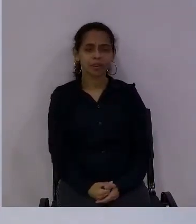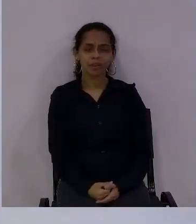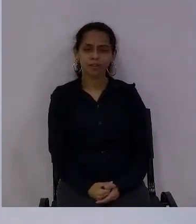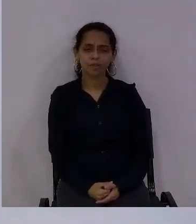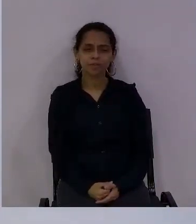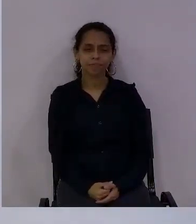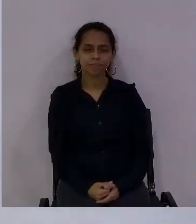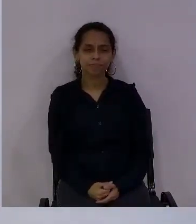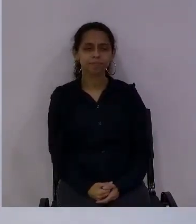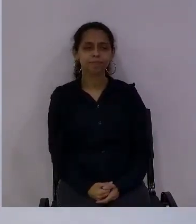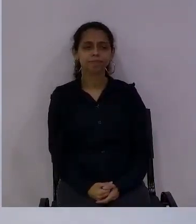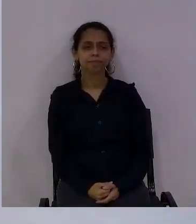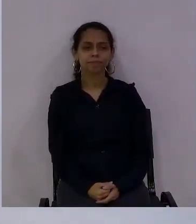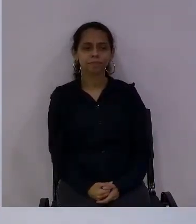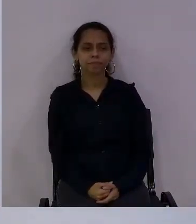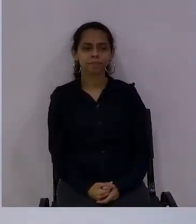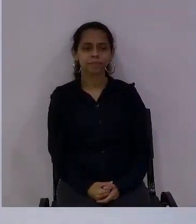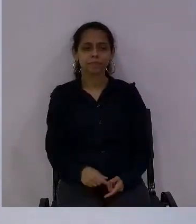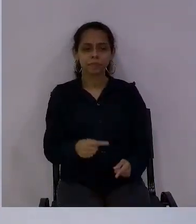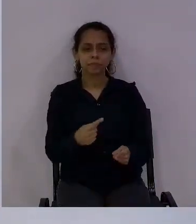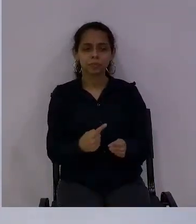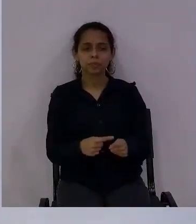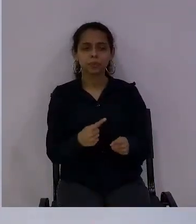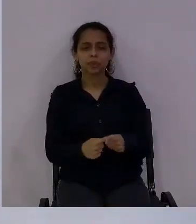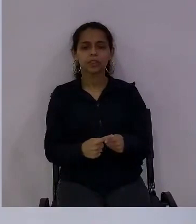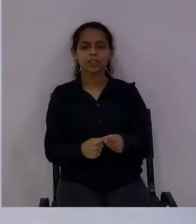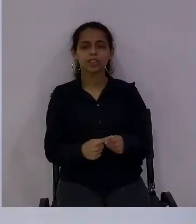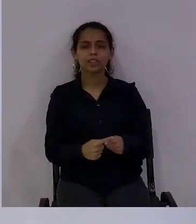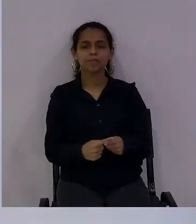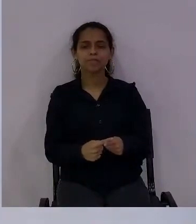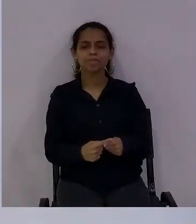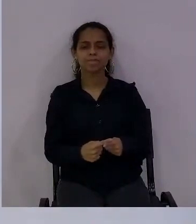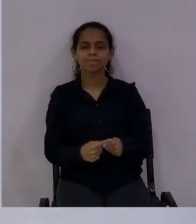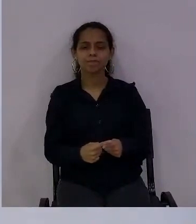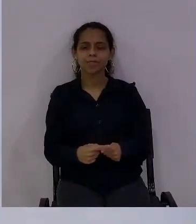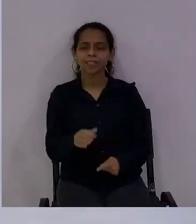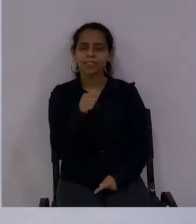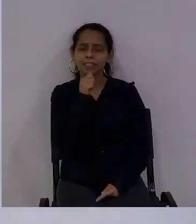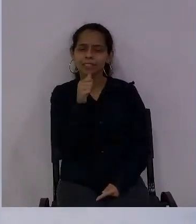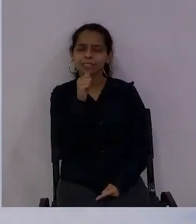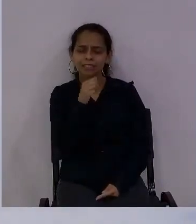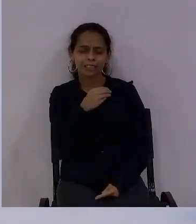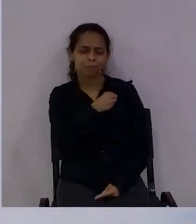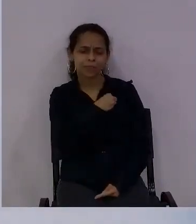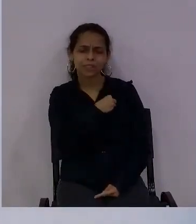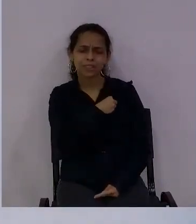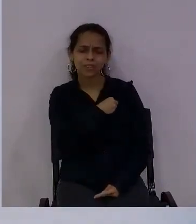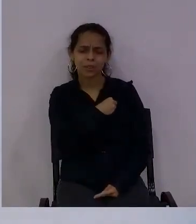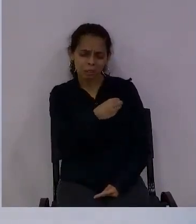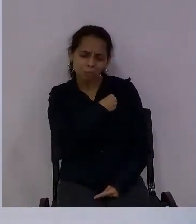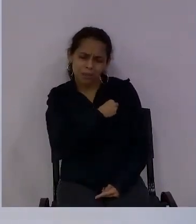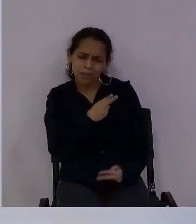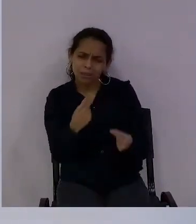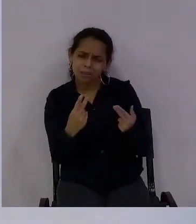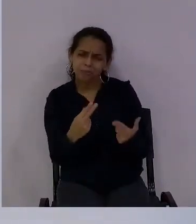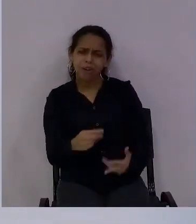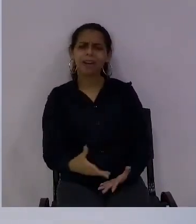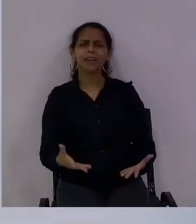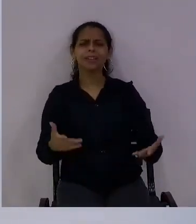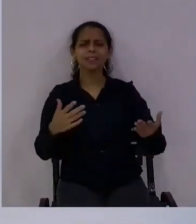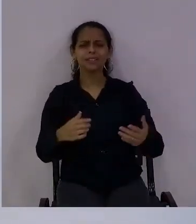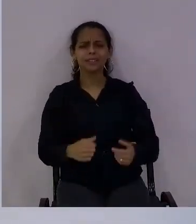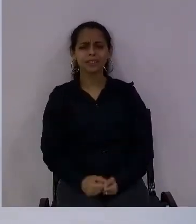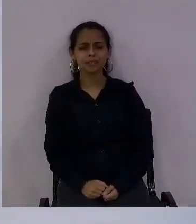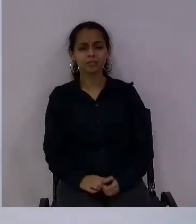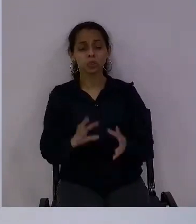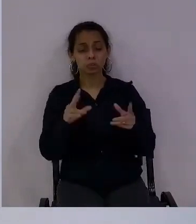que Adão. Porque passado a dor, a gente comete o mesmo erro e o mesmo pecado. Então não pensemos nós que nós seríamos